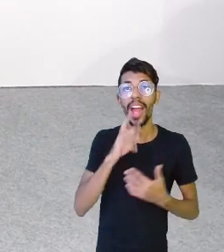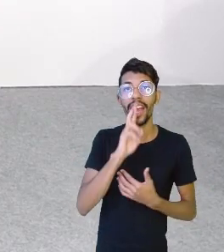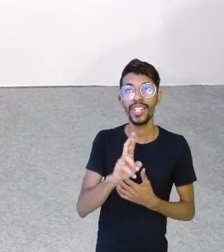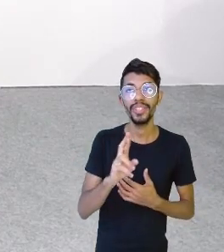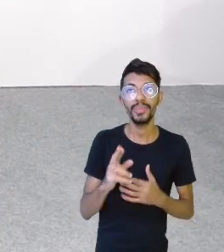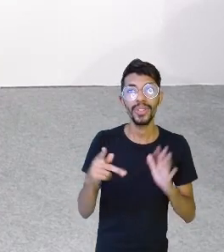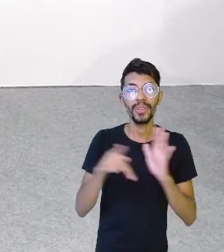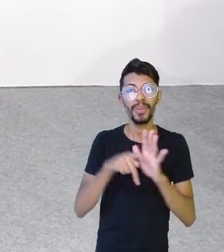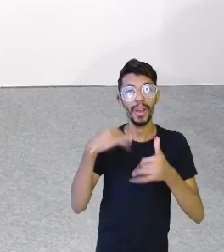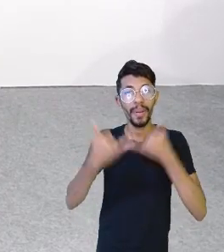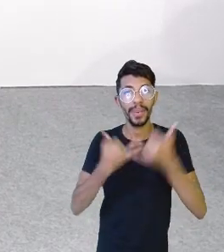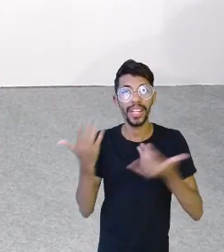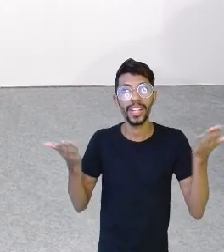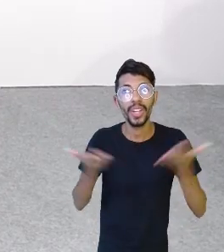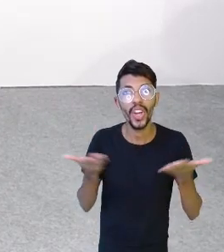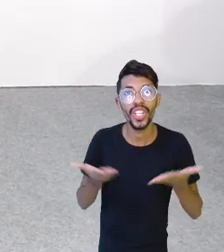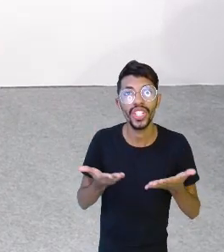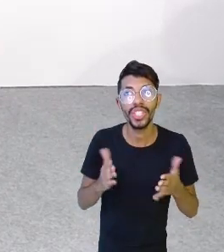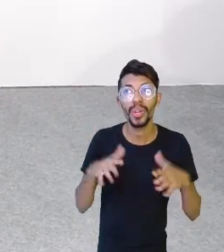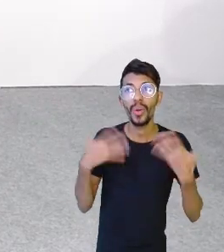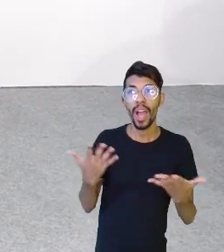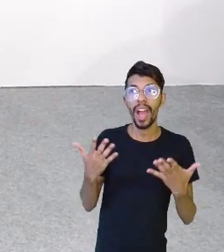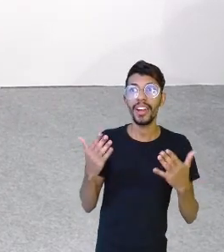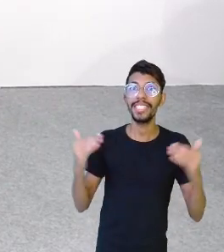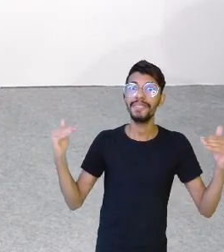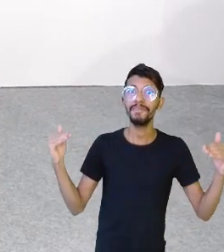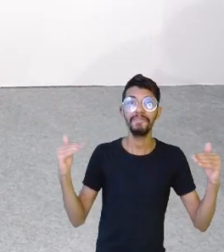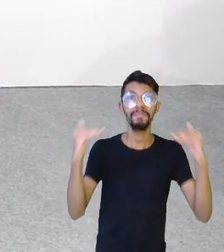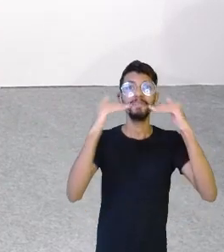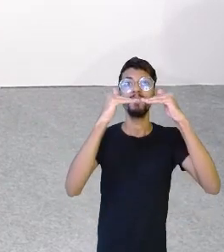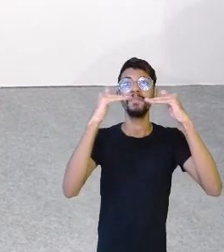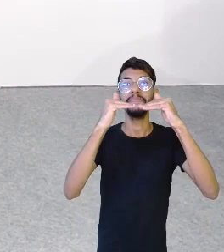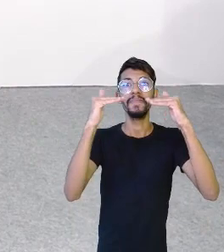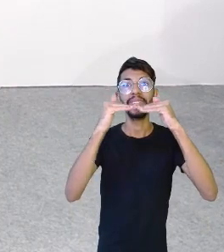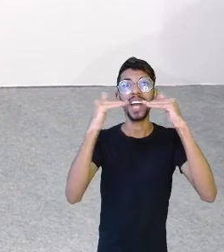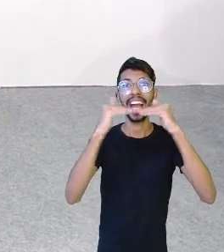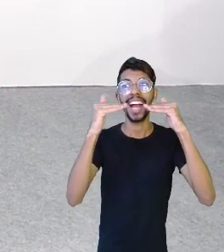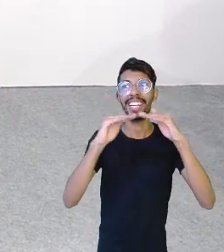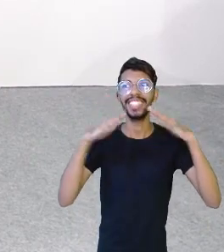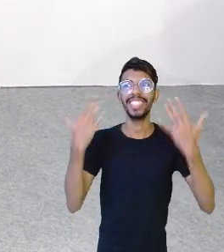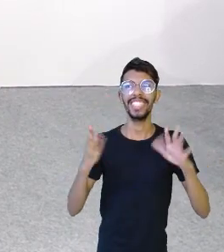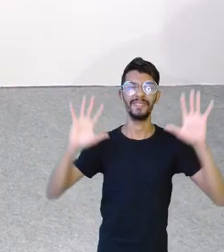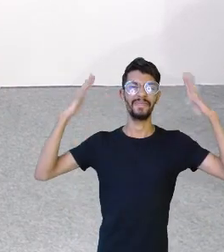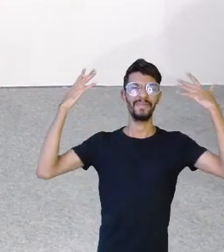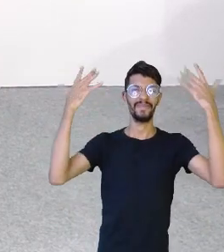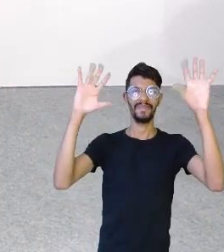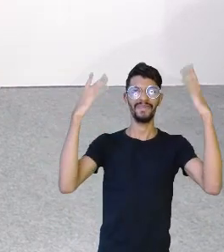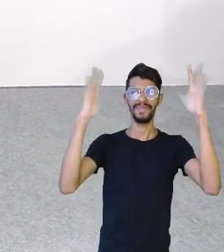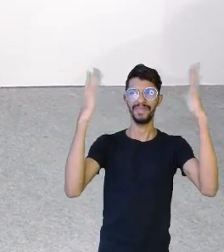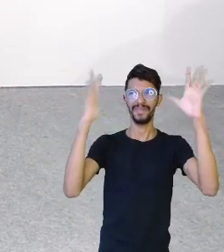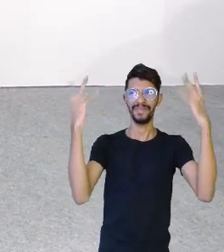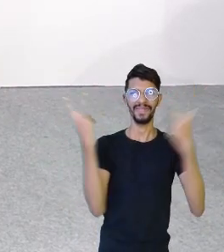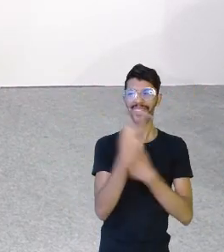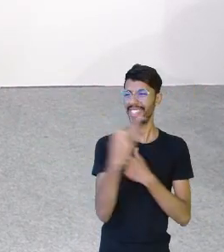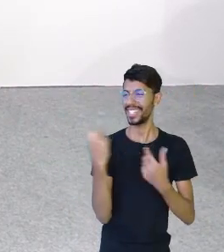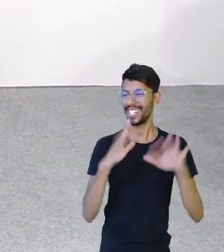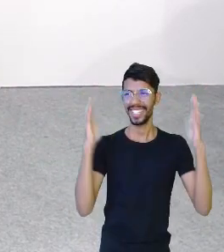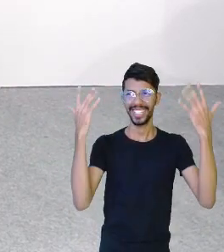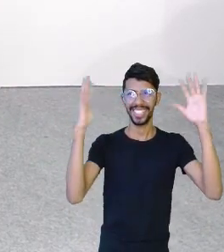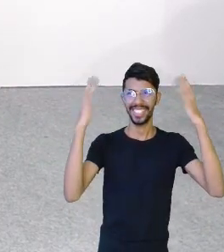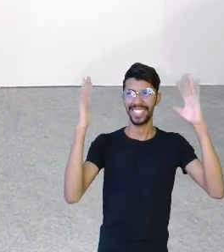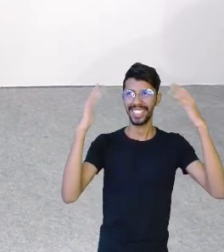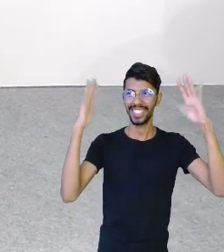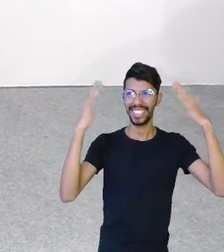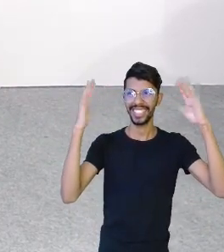resultado do jogo de hoje? Como foi, minha gente? Foi empatado. Empate, então. Uma salva de palmas para as